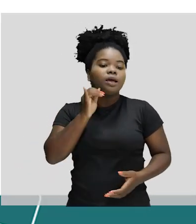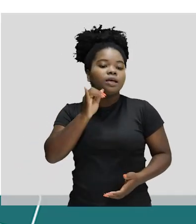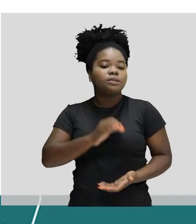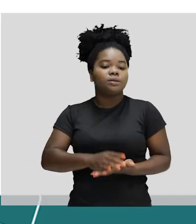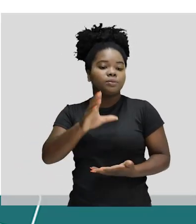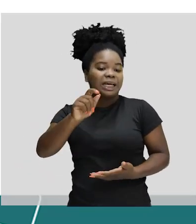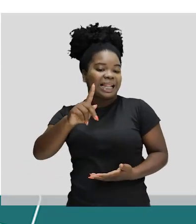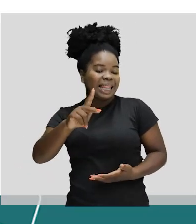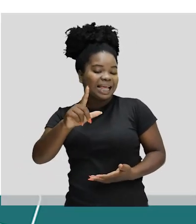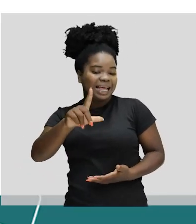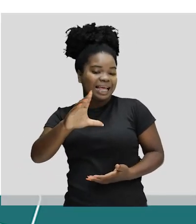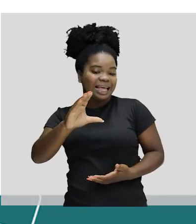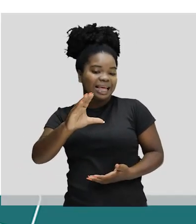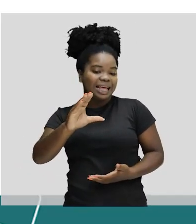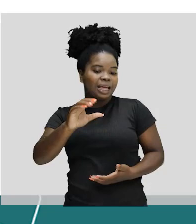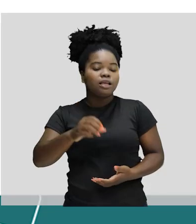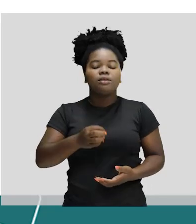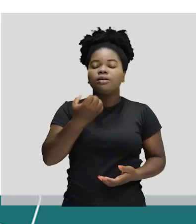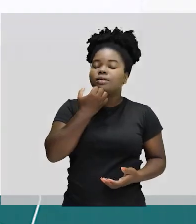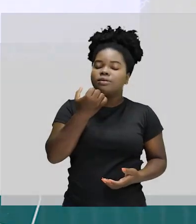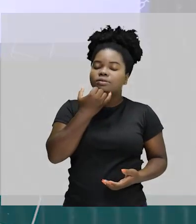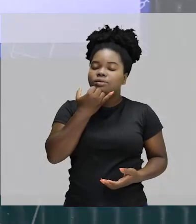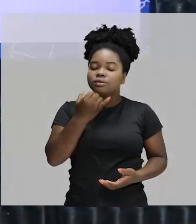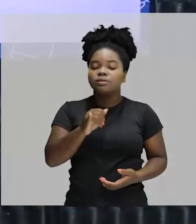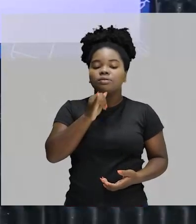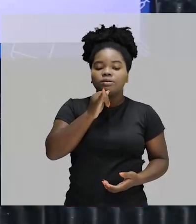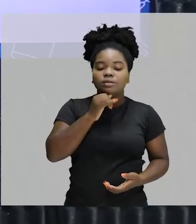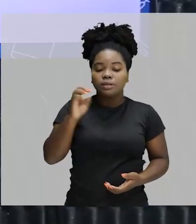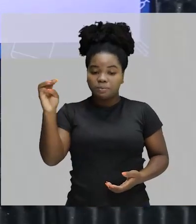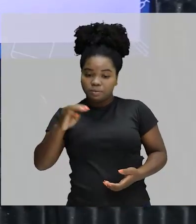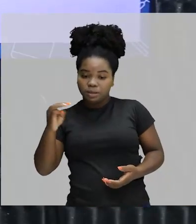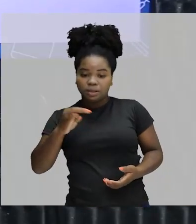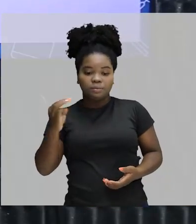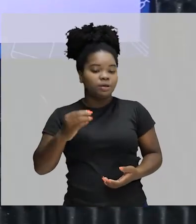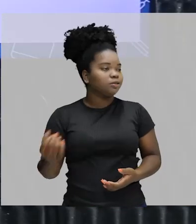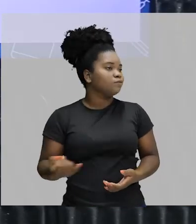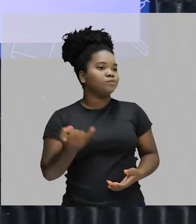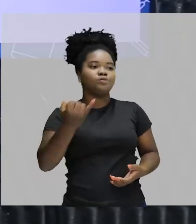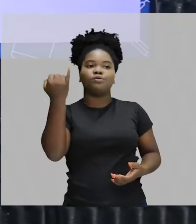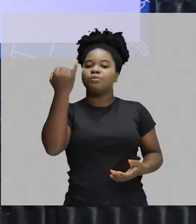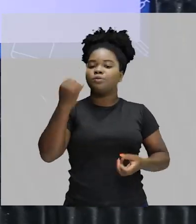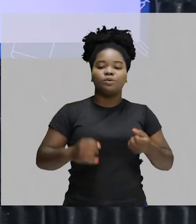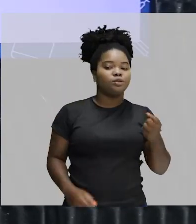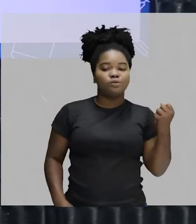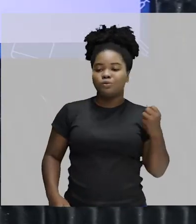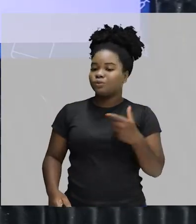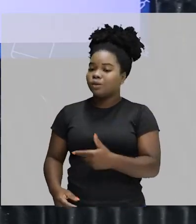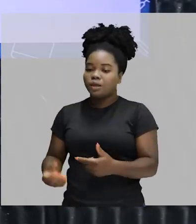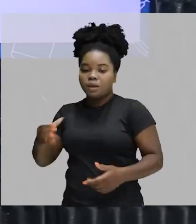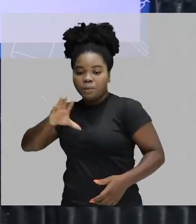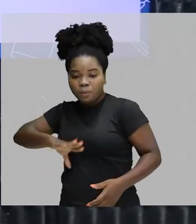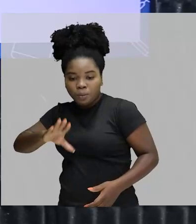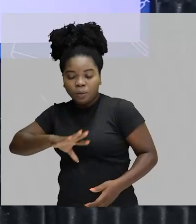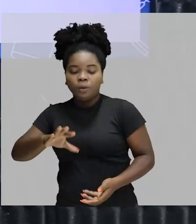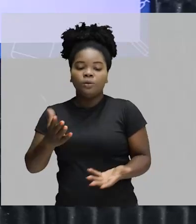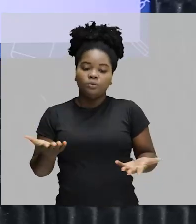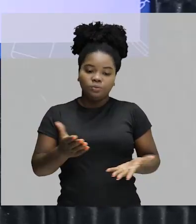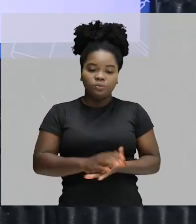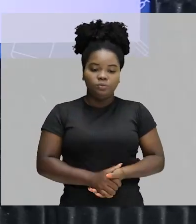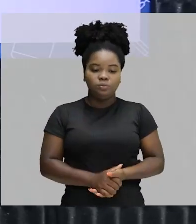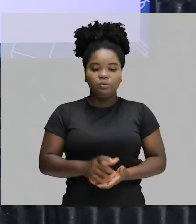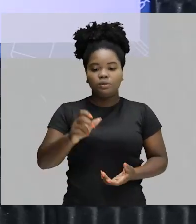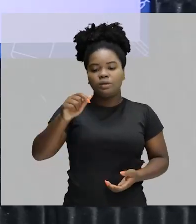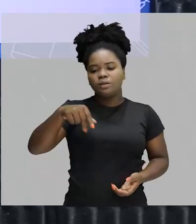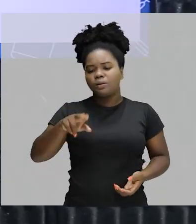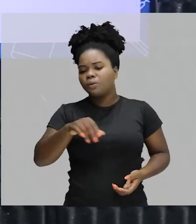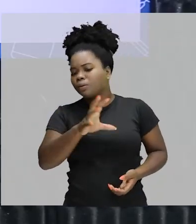Patrícia. Matemática é tão importante quanto português. Ele é tão decidido quanto teimoso. Esse quão a